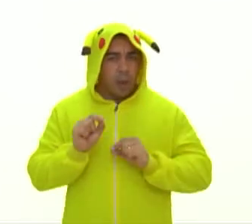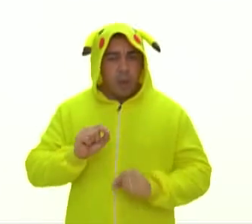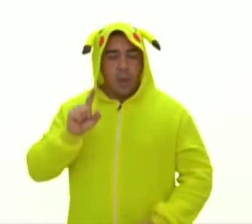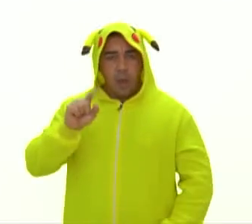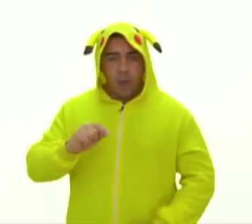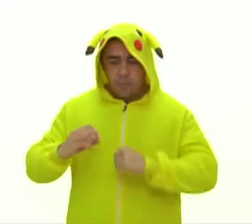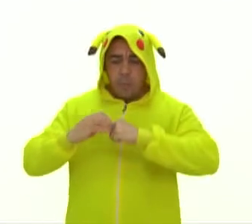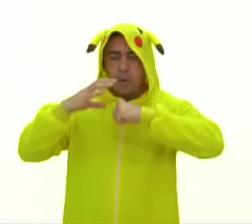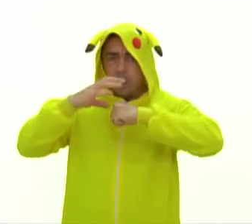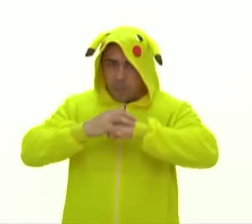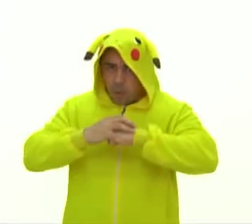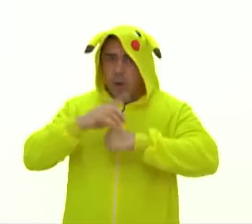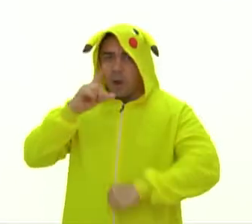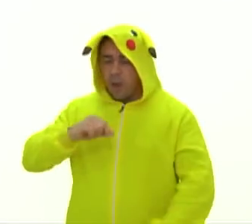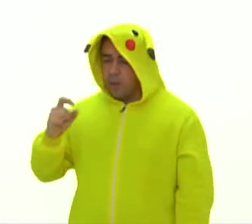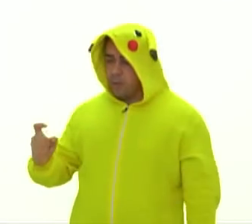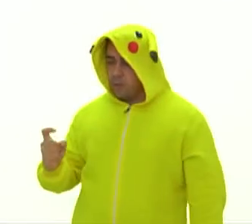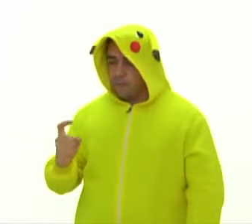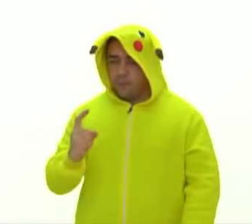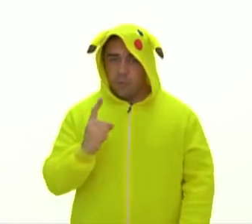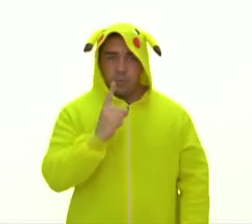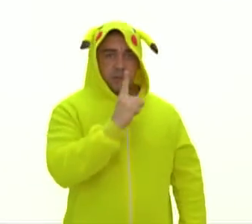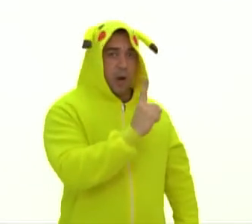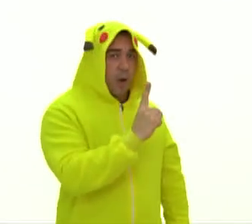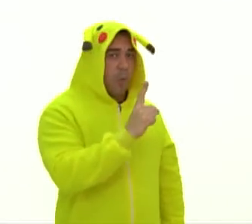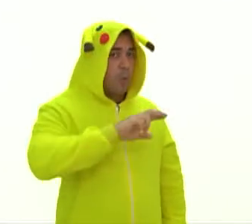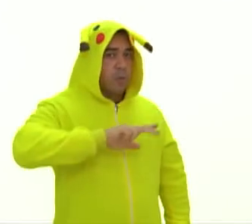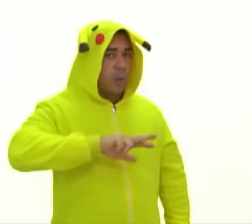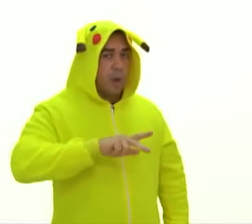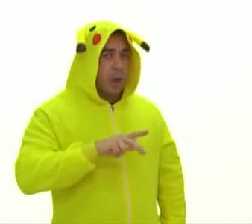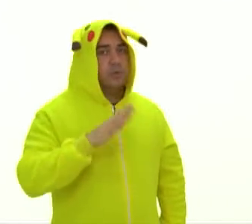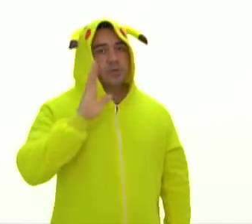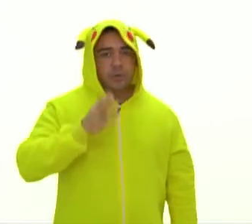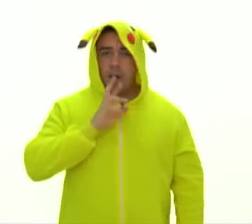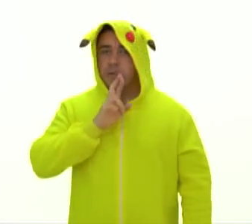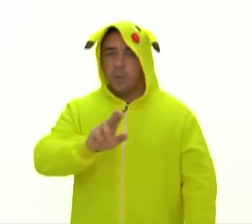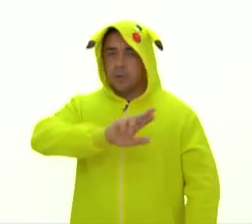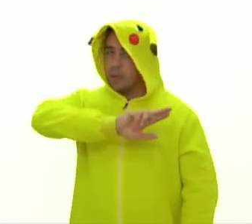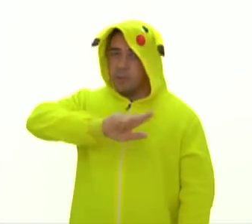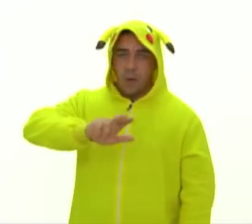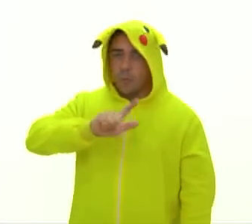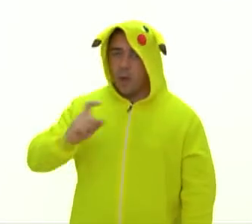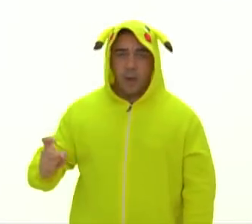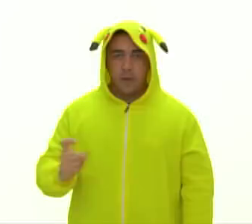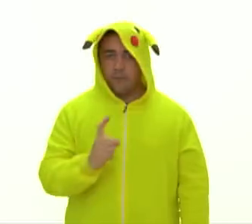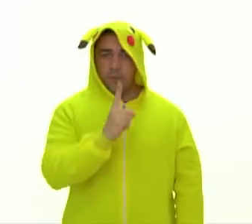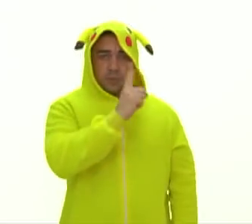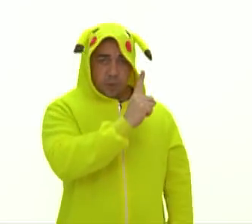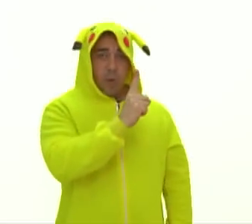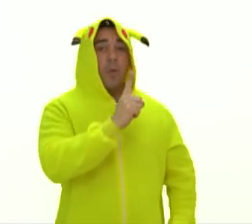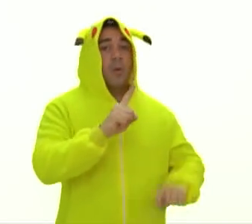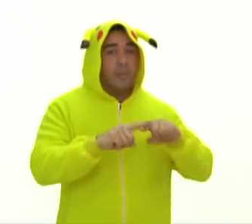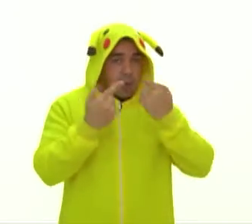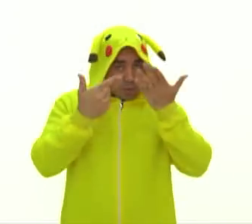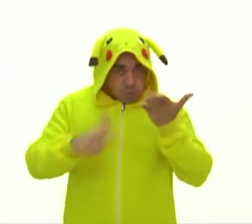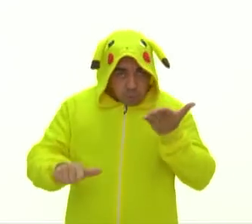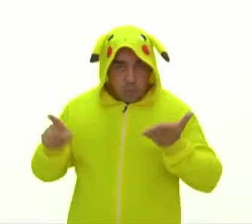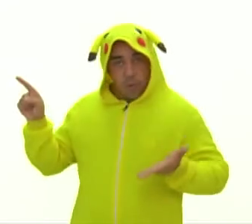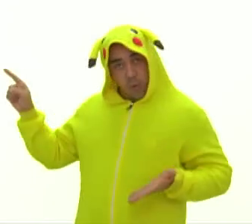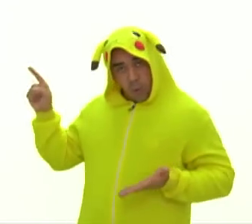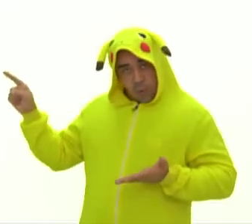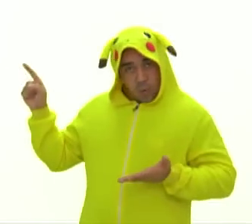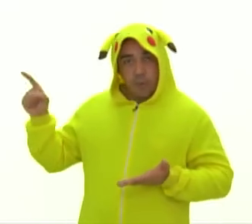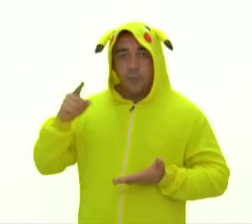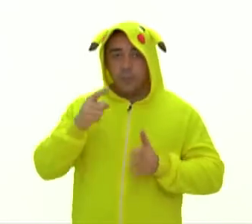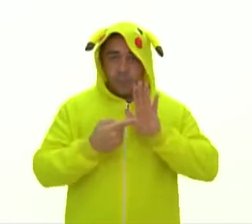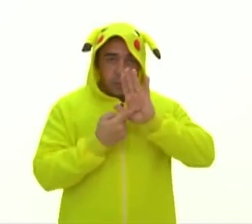ou não, para explicar então como é que ocorre, se é evolução, se não é. A gente já tinha dado essa resposta nas aulas anteriores, mas eu trouxe novamente aqui a tirinha que o professor